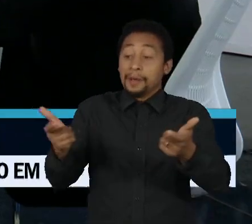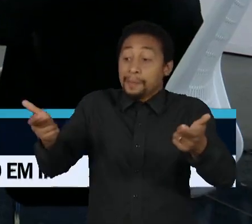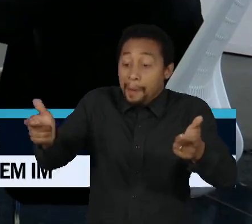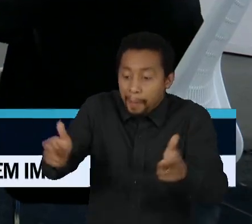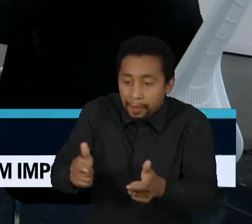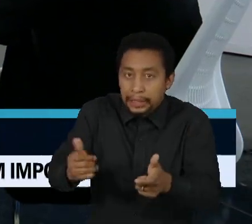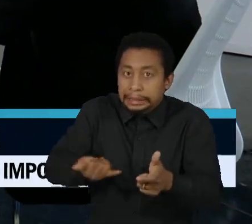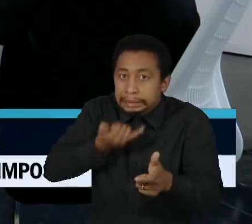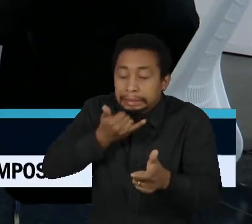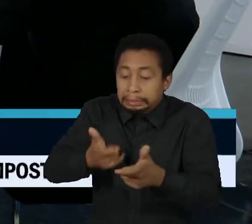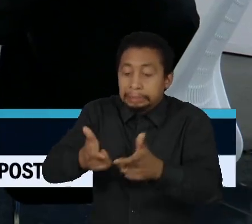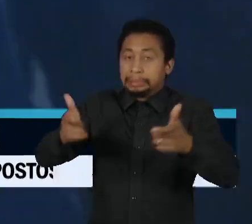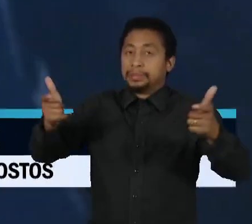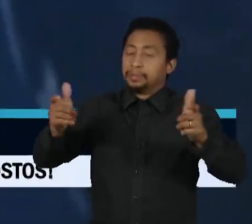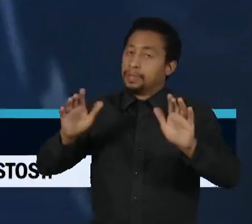é absolutamente suficiente